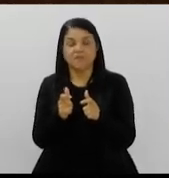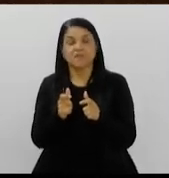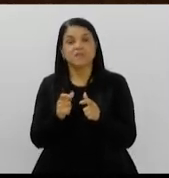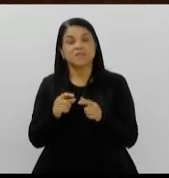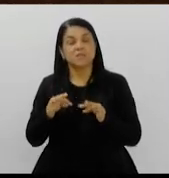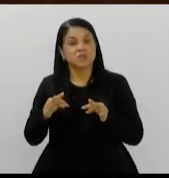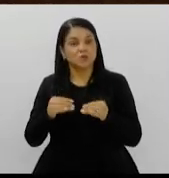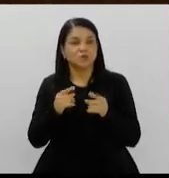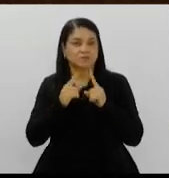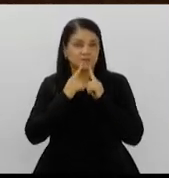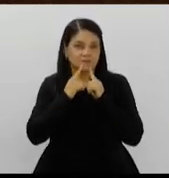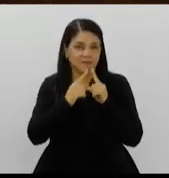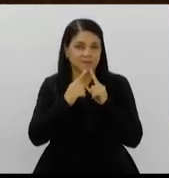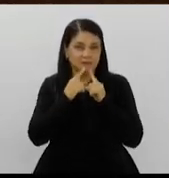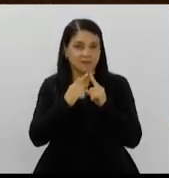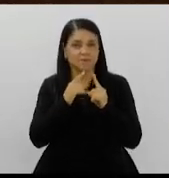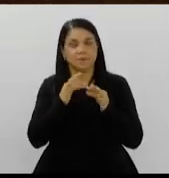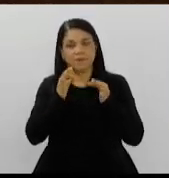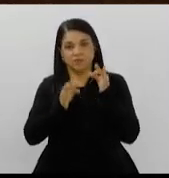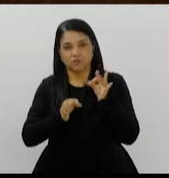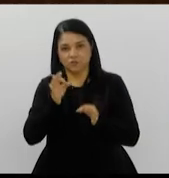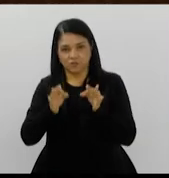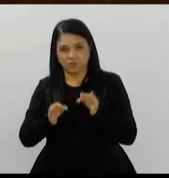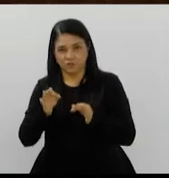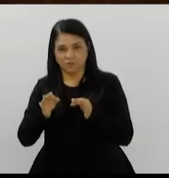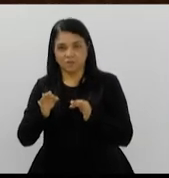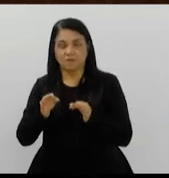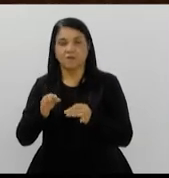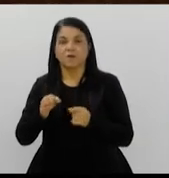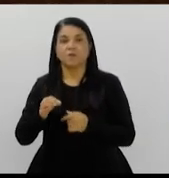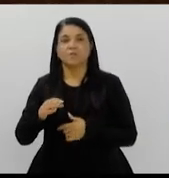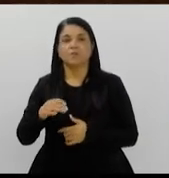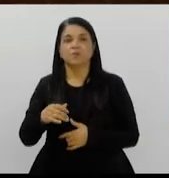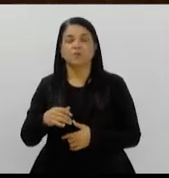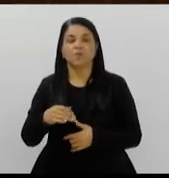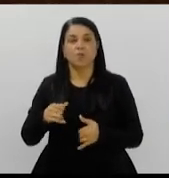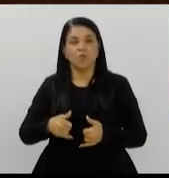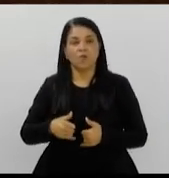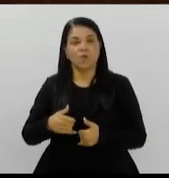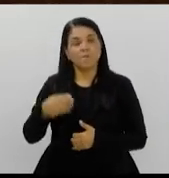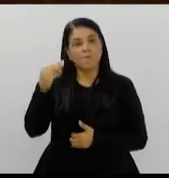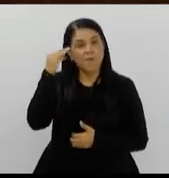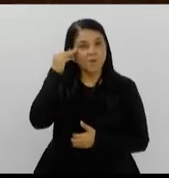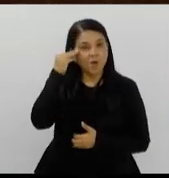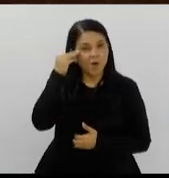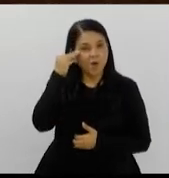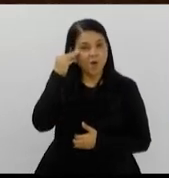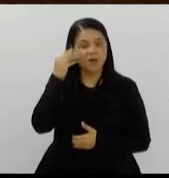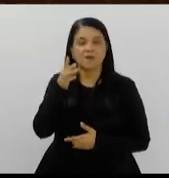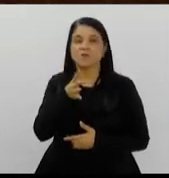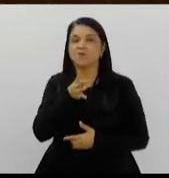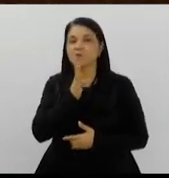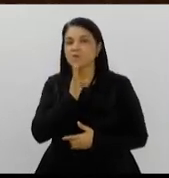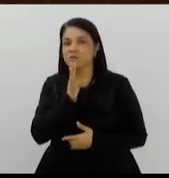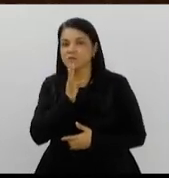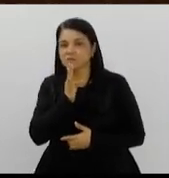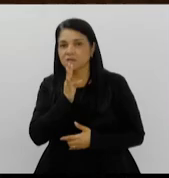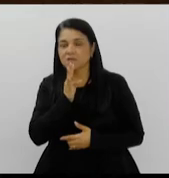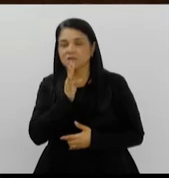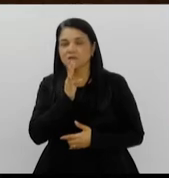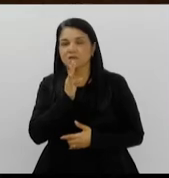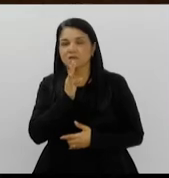por justiça, seja por honra da sua memória, seja para que, reconhecendo